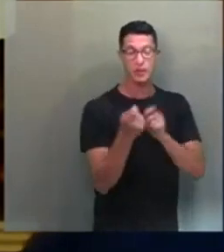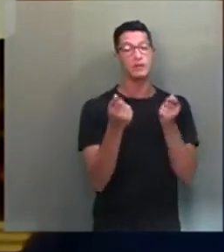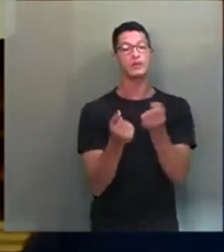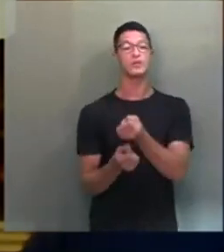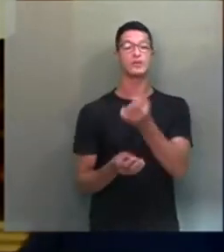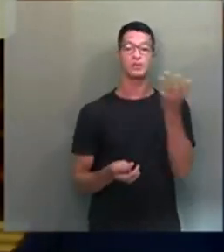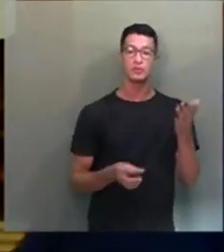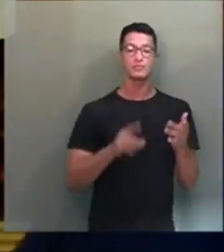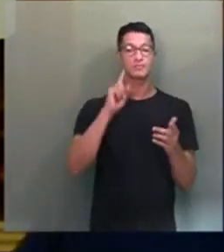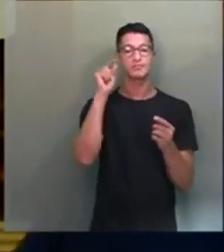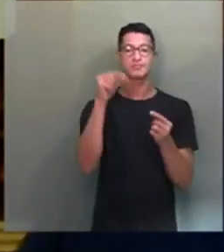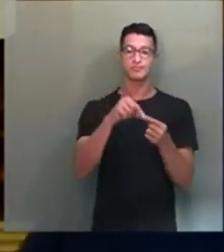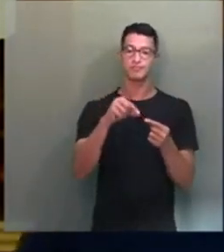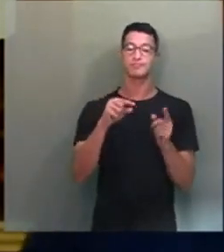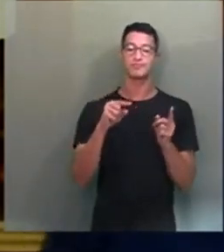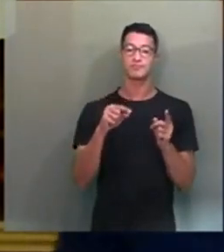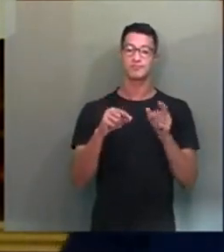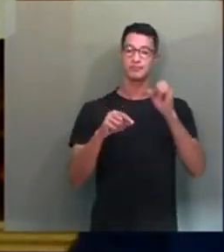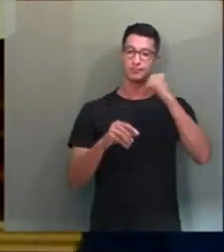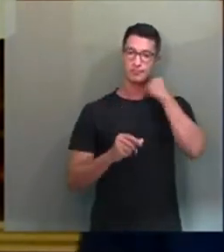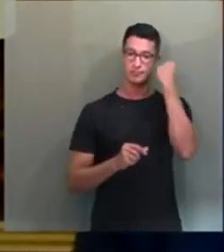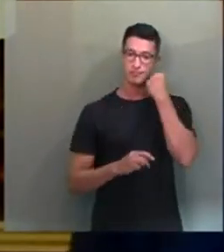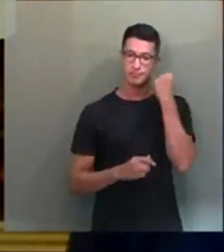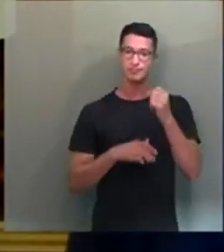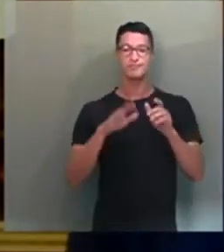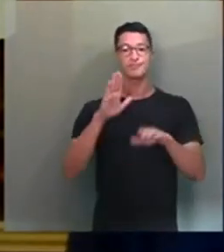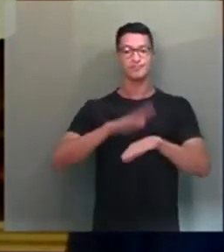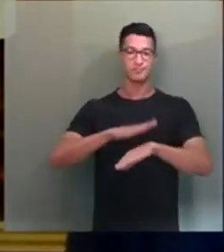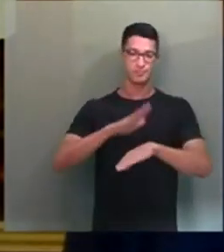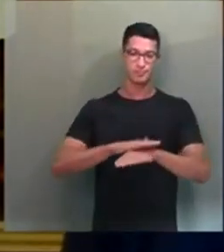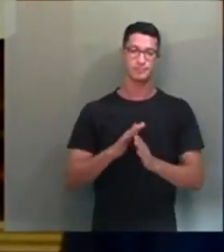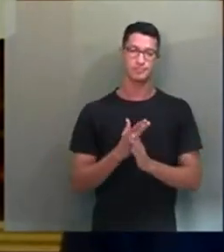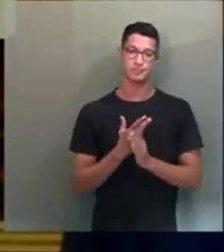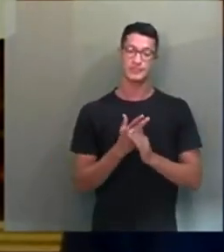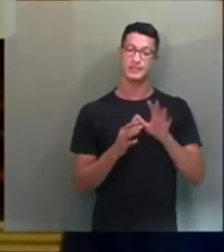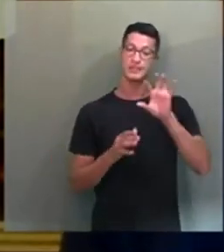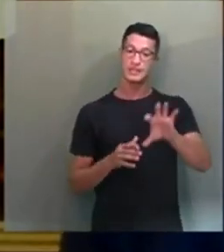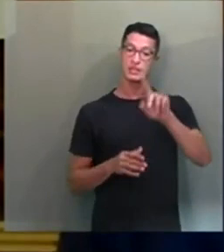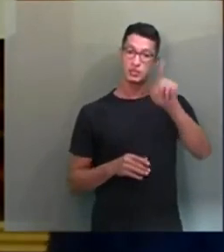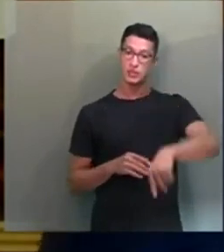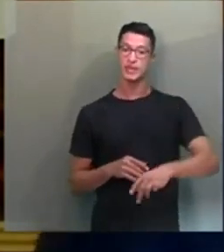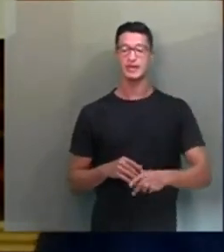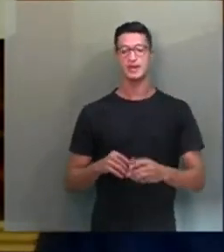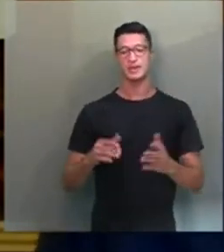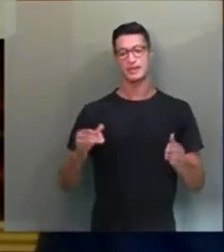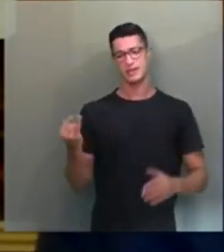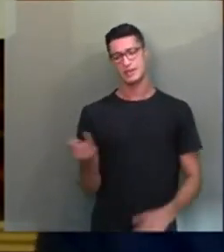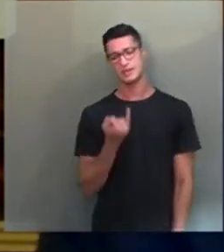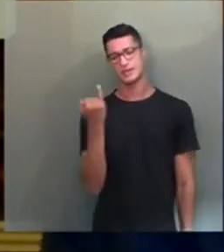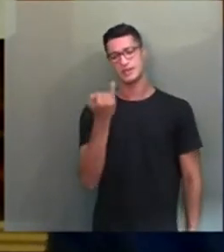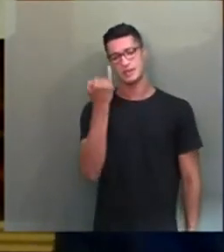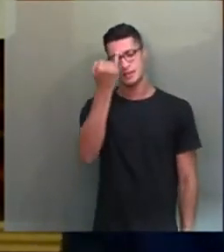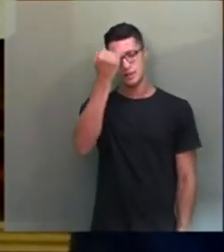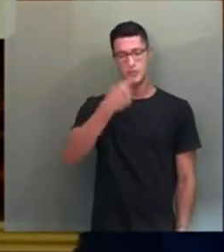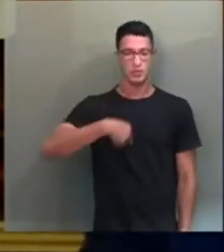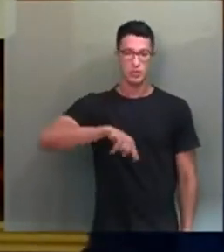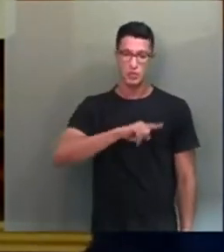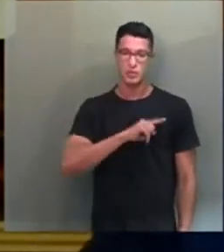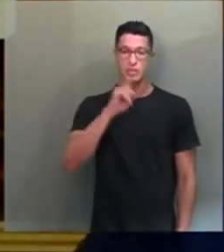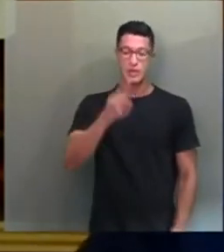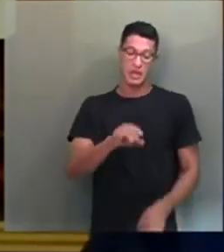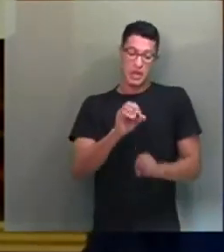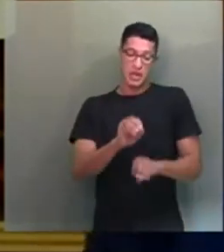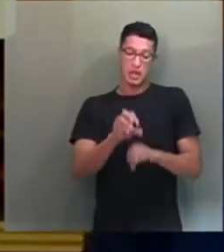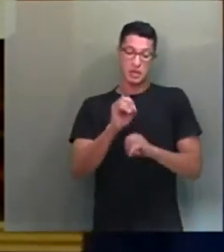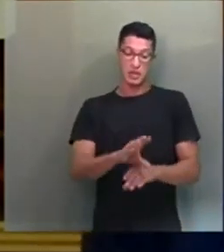quanto, obviamente, o Senado prestou. Isso é essencial, né?